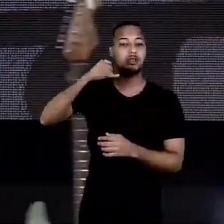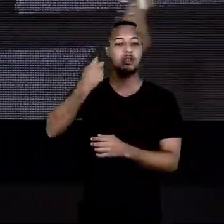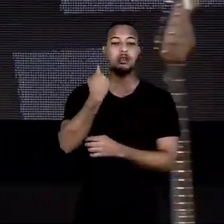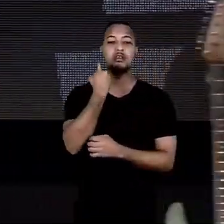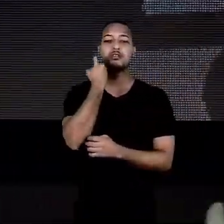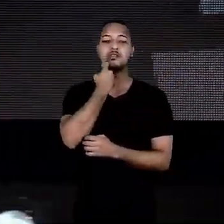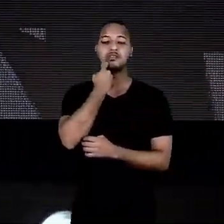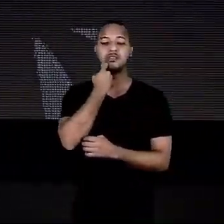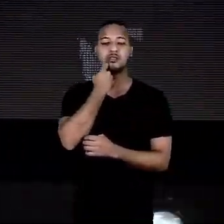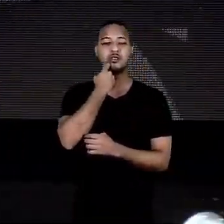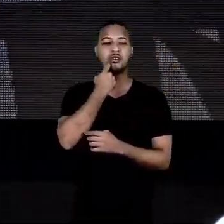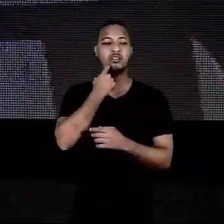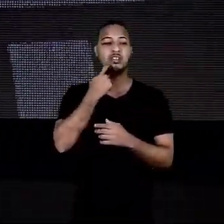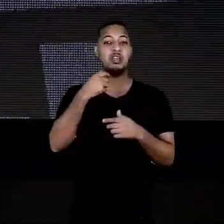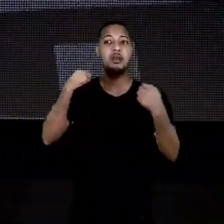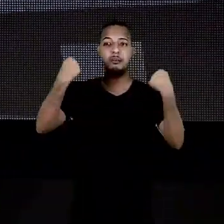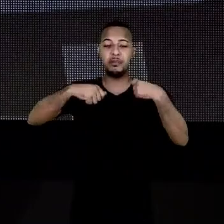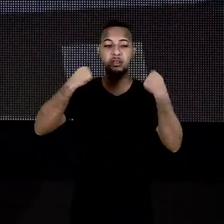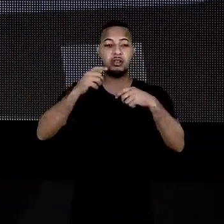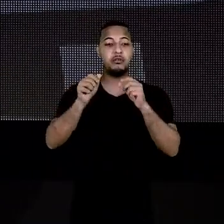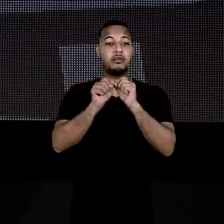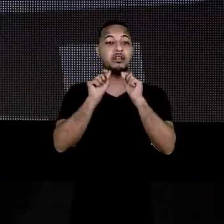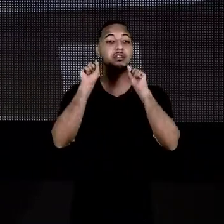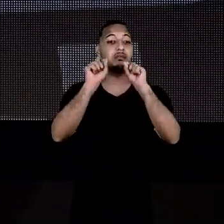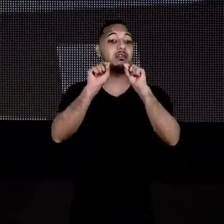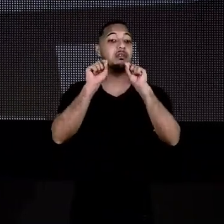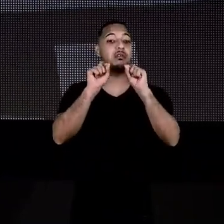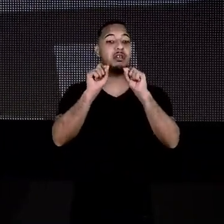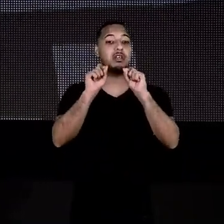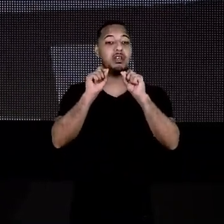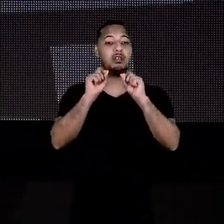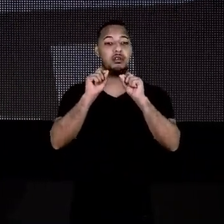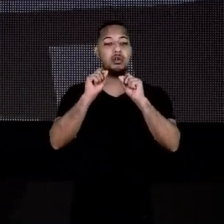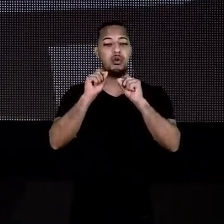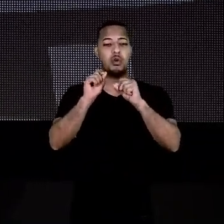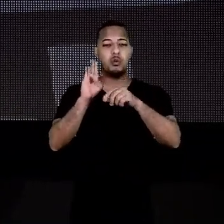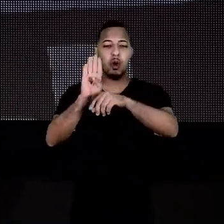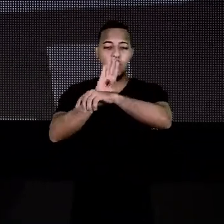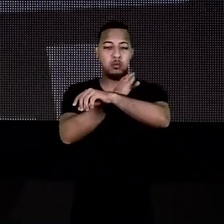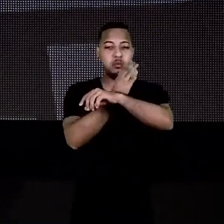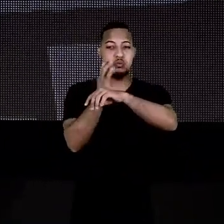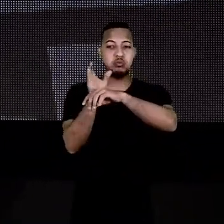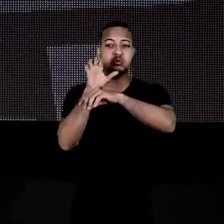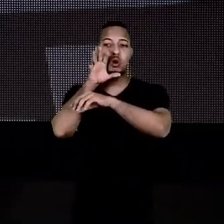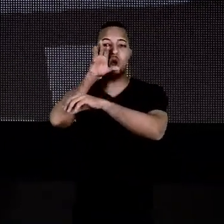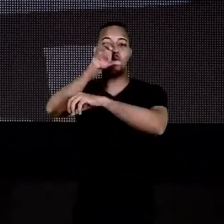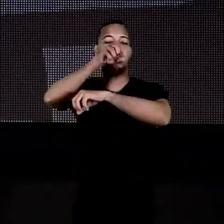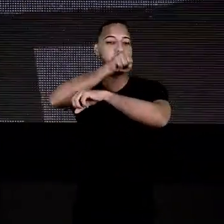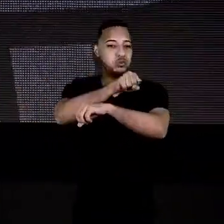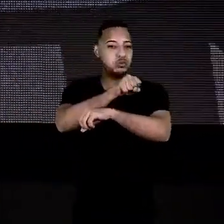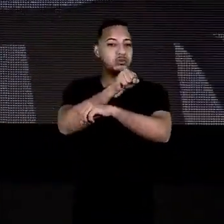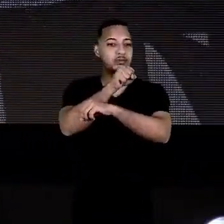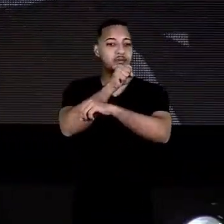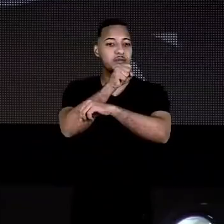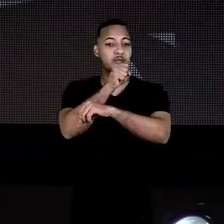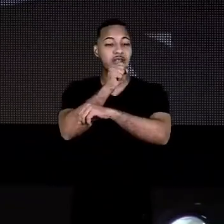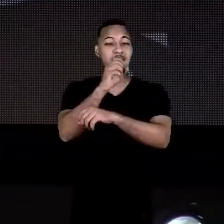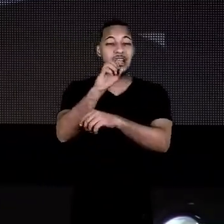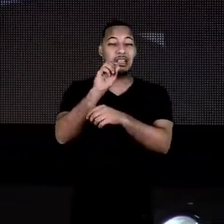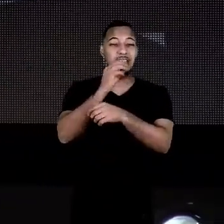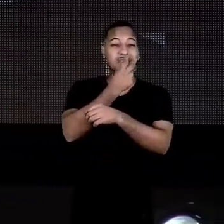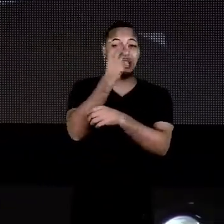passar por uma tempestade? Foi. Ser engolido pelo grande peixe? Foi. Passar 3 dias e 3 noites?